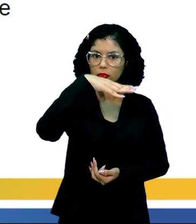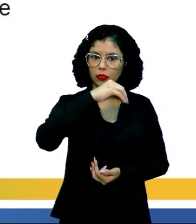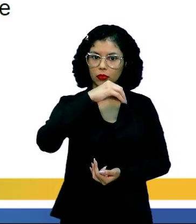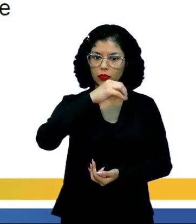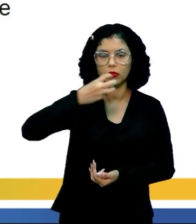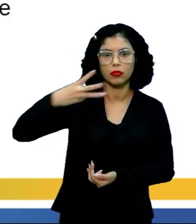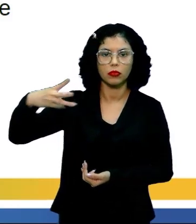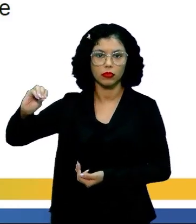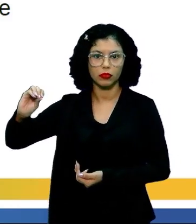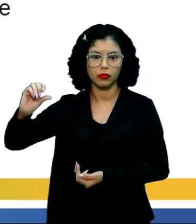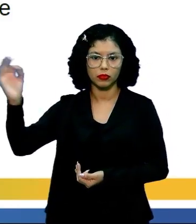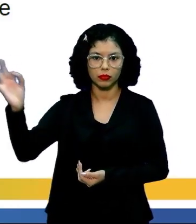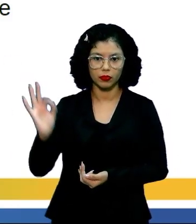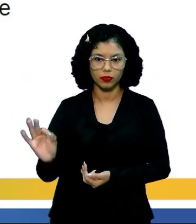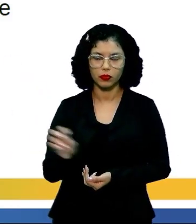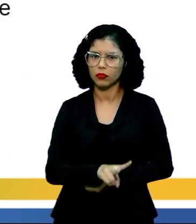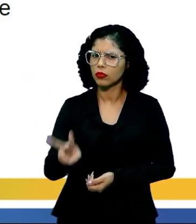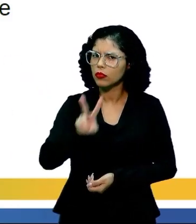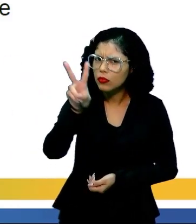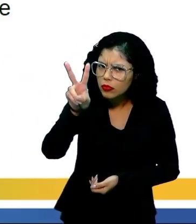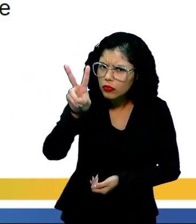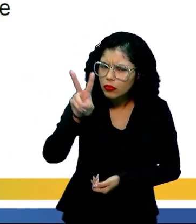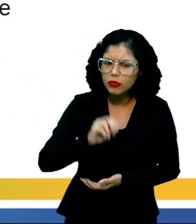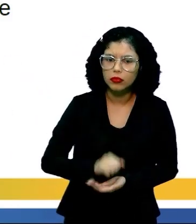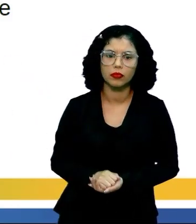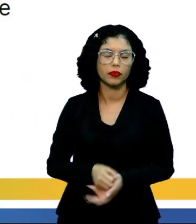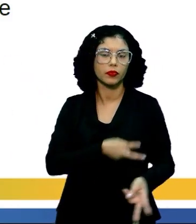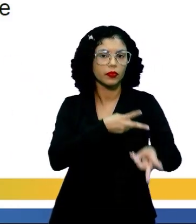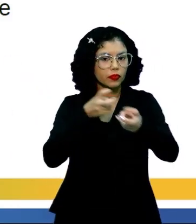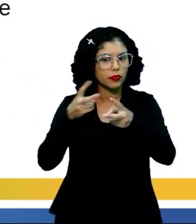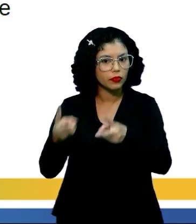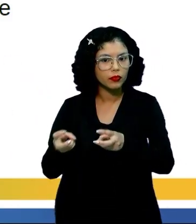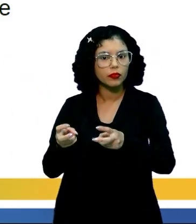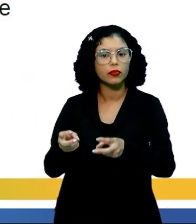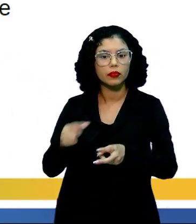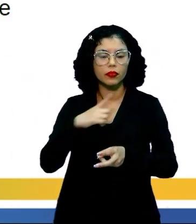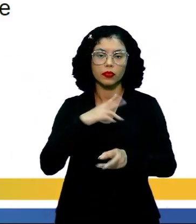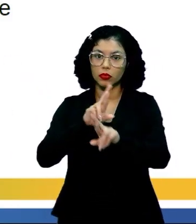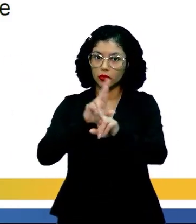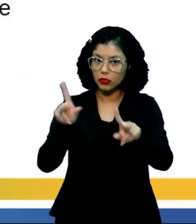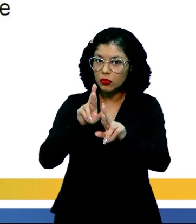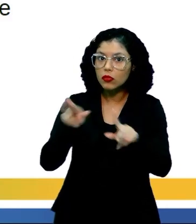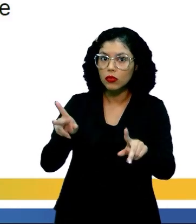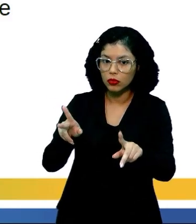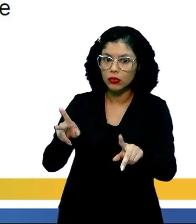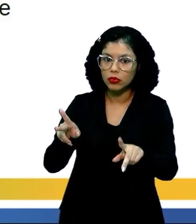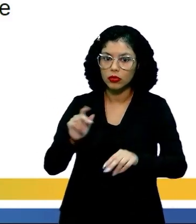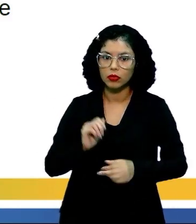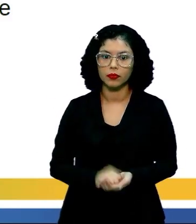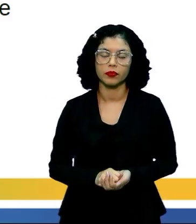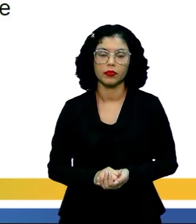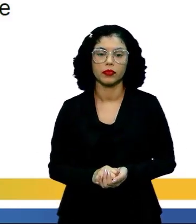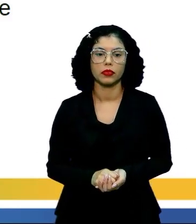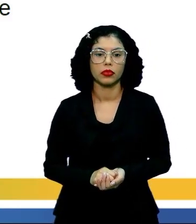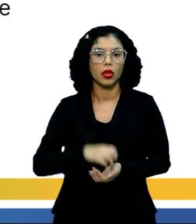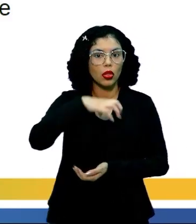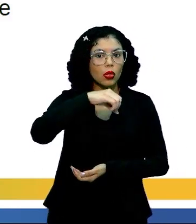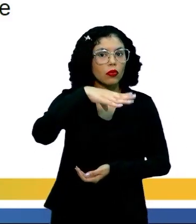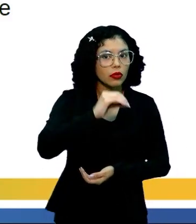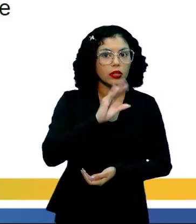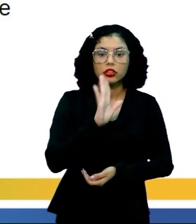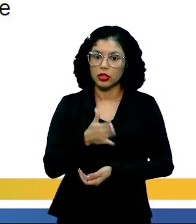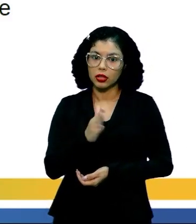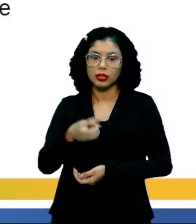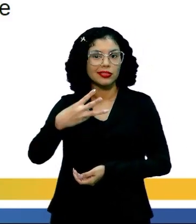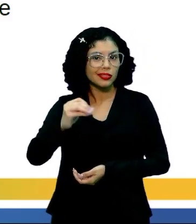90 corresponde a 30% de qual valor? Percebam que aqui tem uma diferença, tá? 90 já